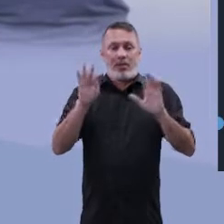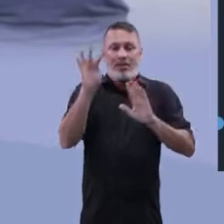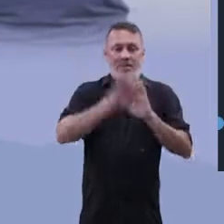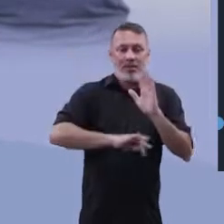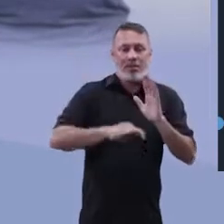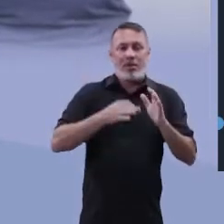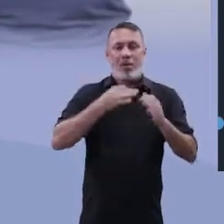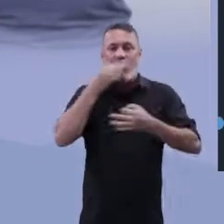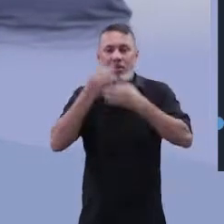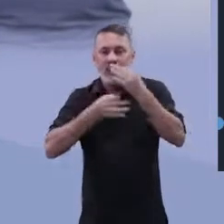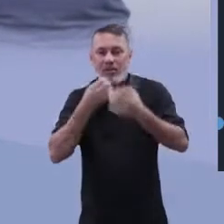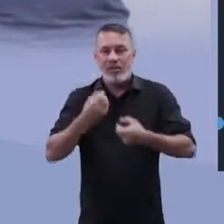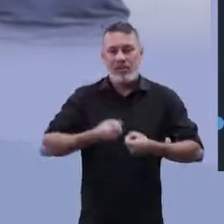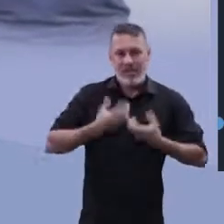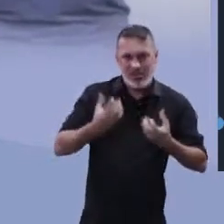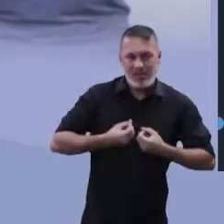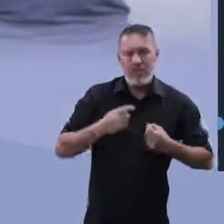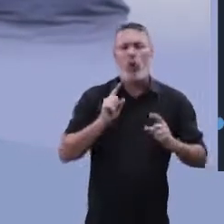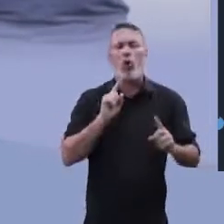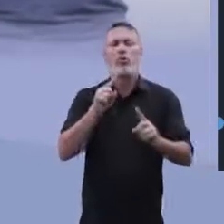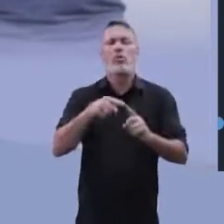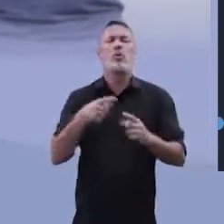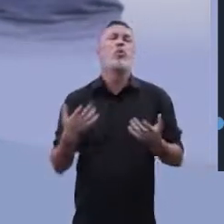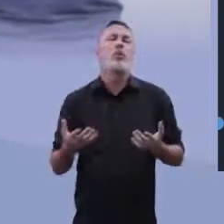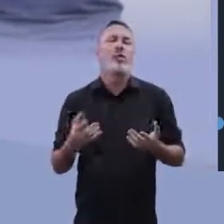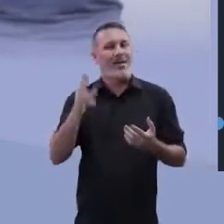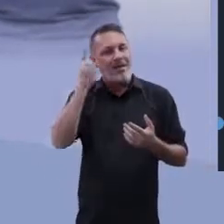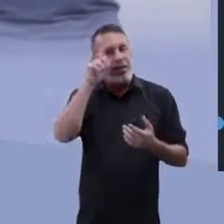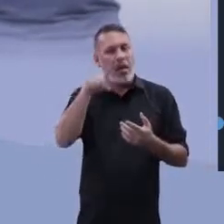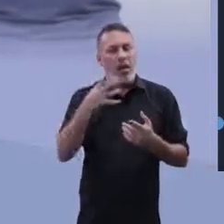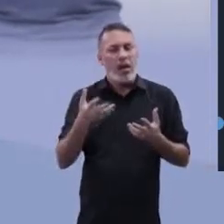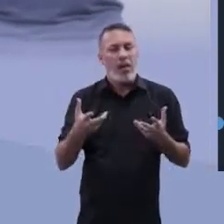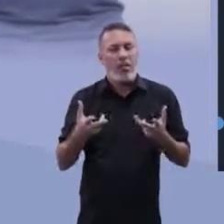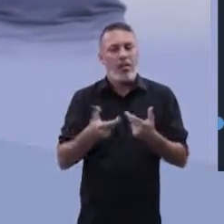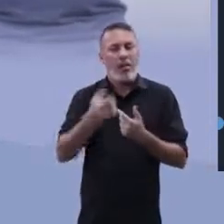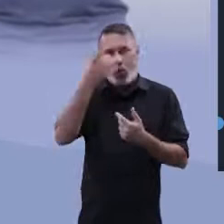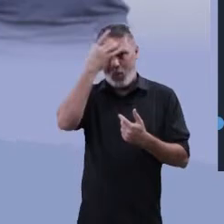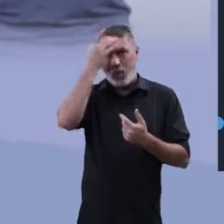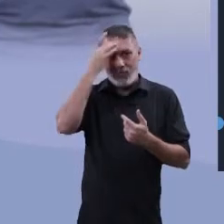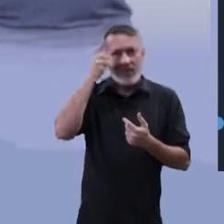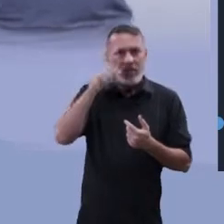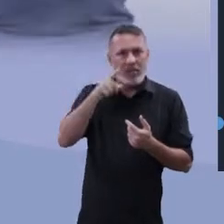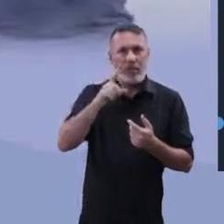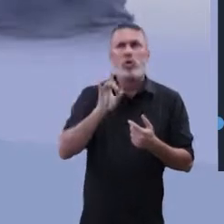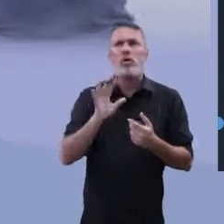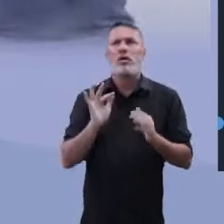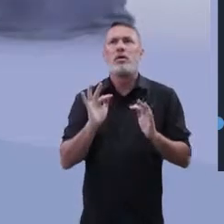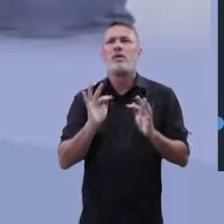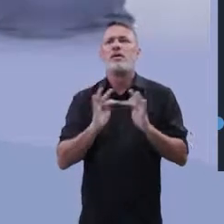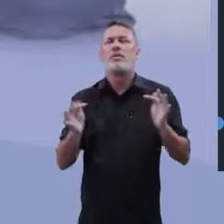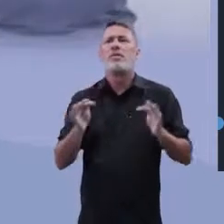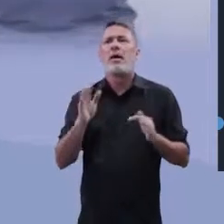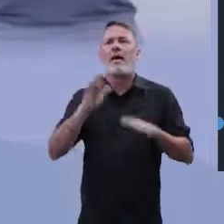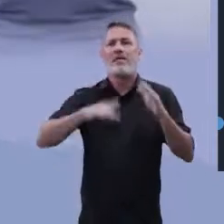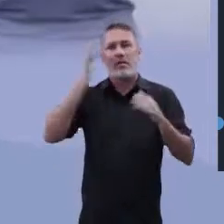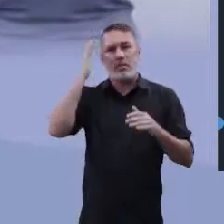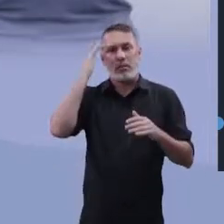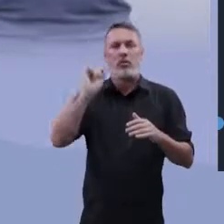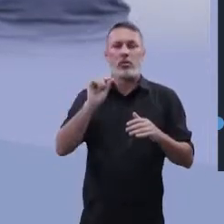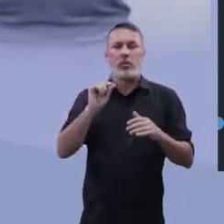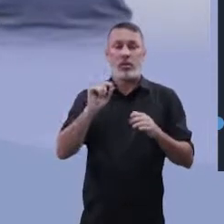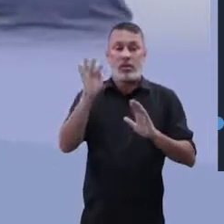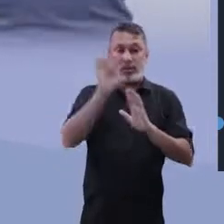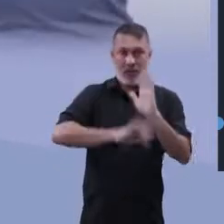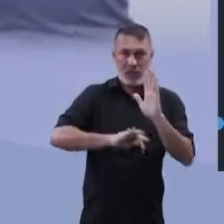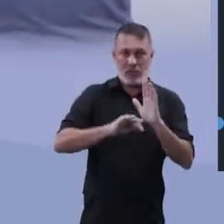dissertativo argumentativo. Qual é a finalidade? Então nós temos que pensar, né, naquelas habilidades cognitivas. Simplesmente, o texto dissertativo ele